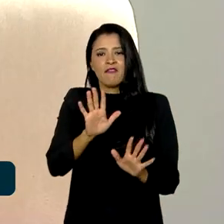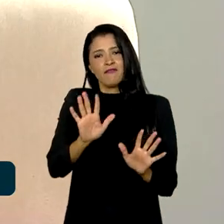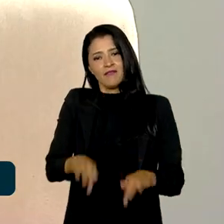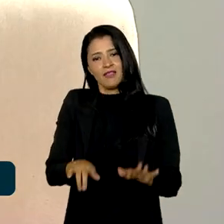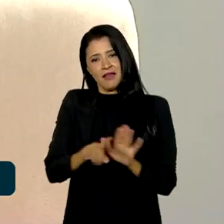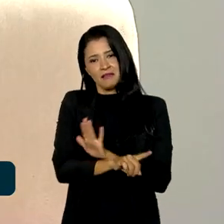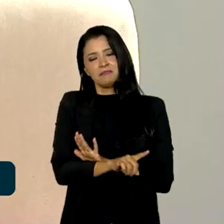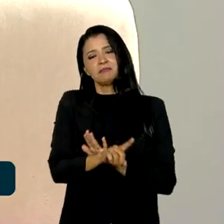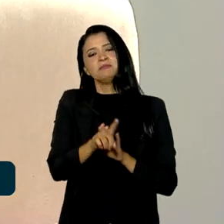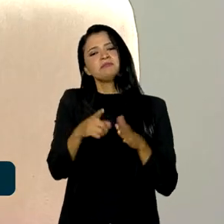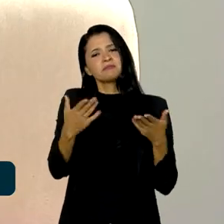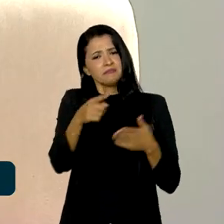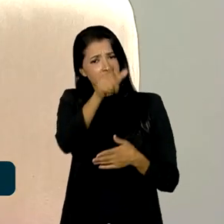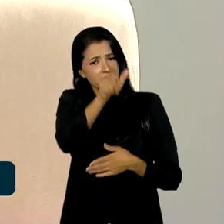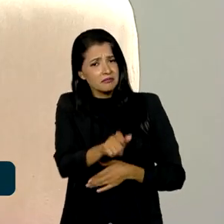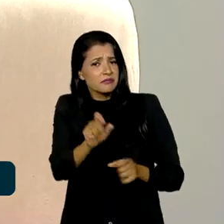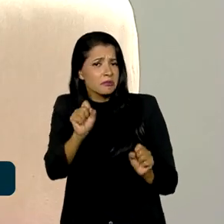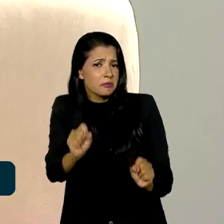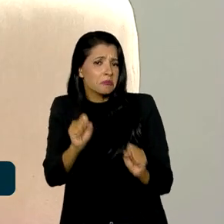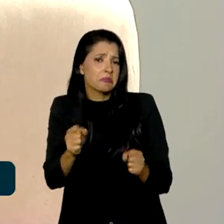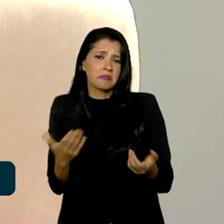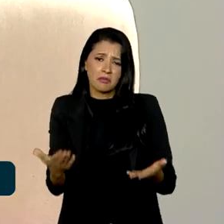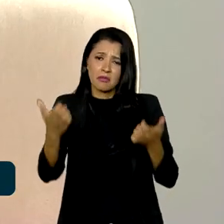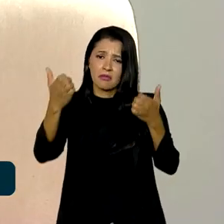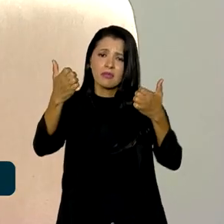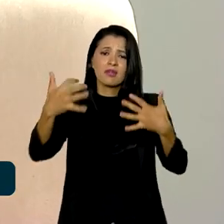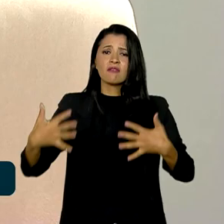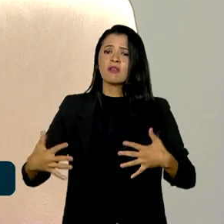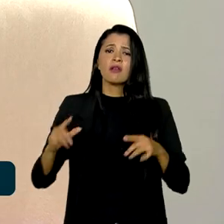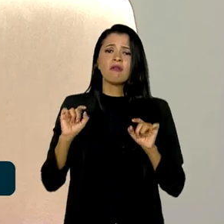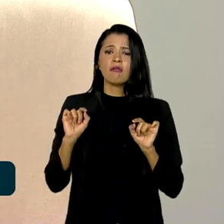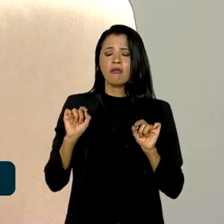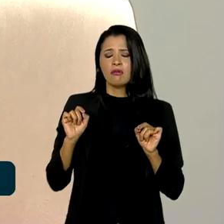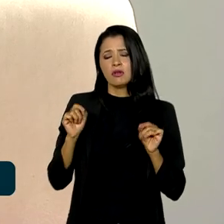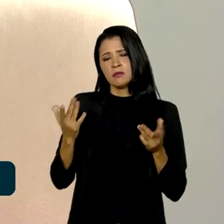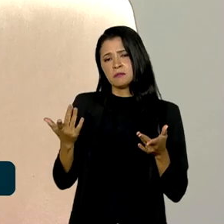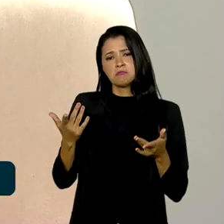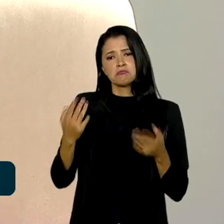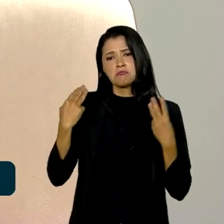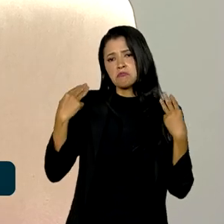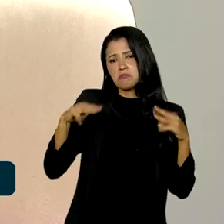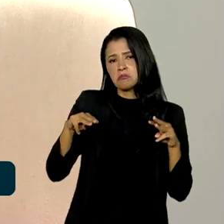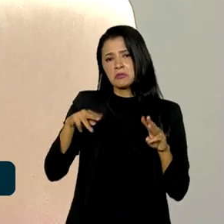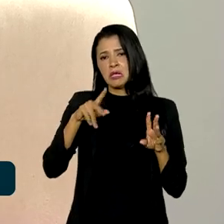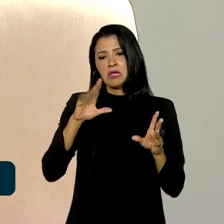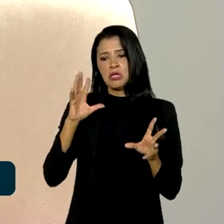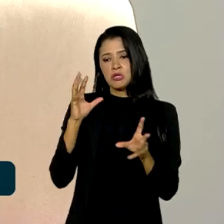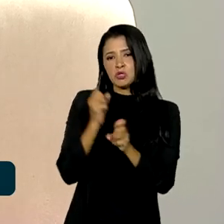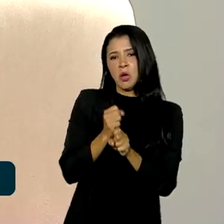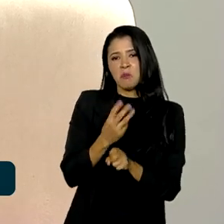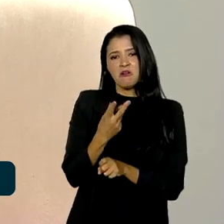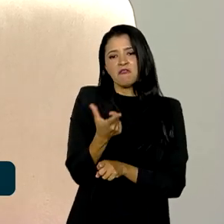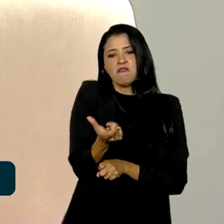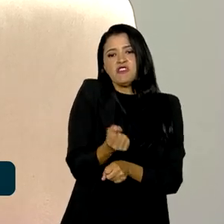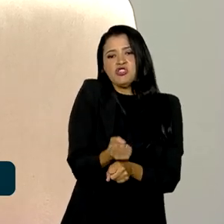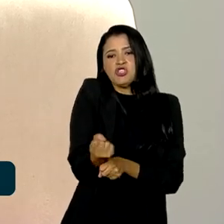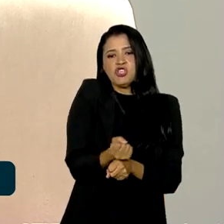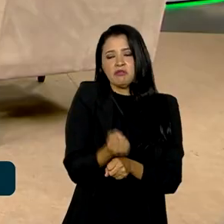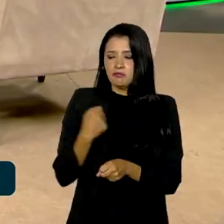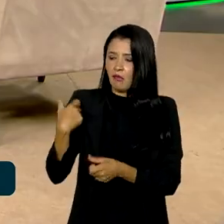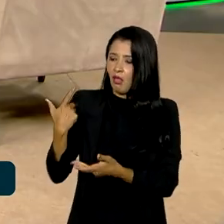encerrar, o senhor pode falar para a gente uma mensagem desses 20 anos, desse saldo